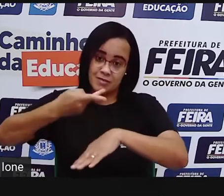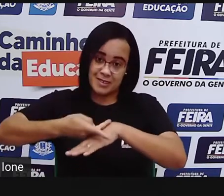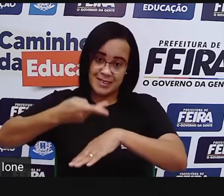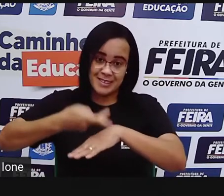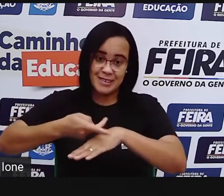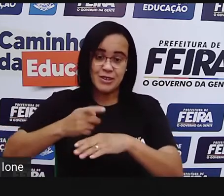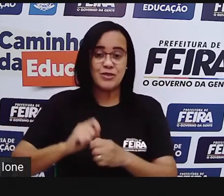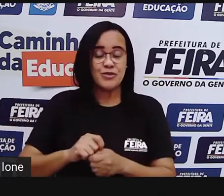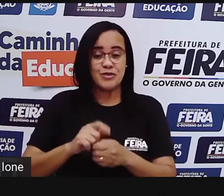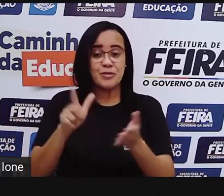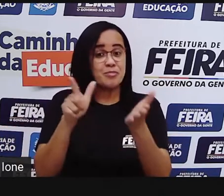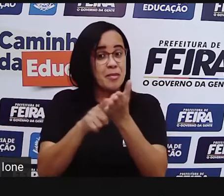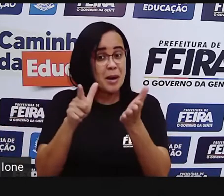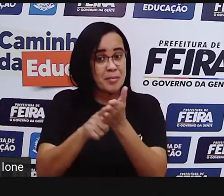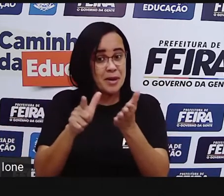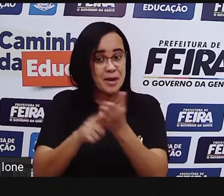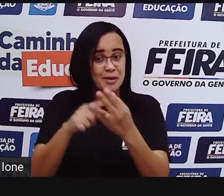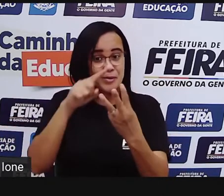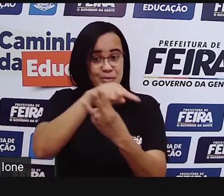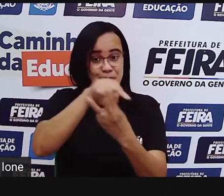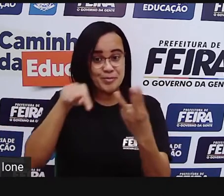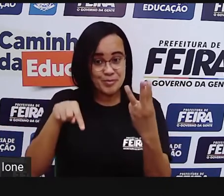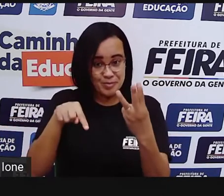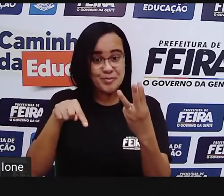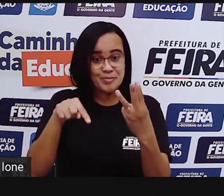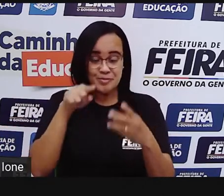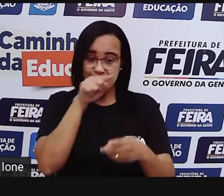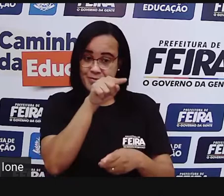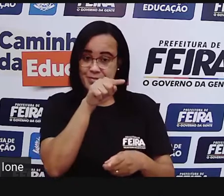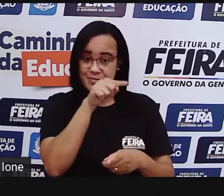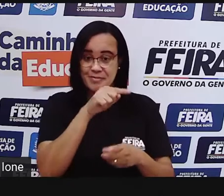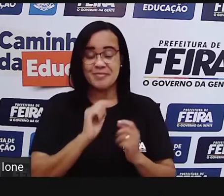e uma folha de papel. Então, o meu recipiente está